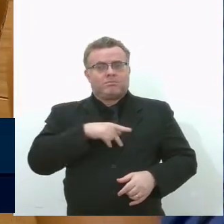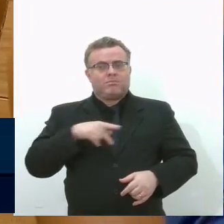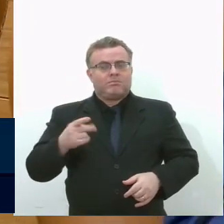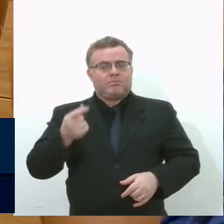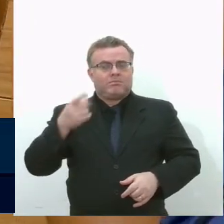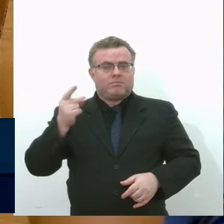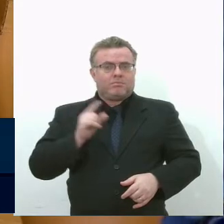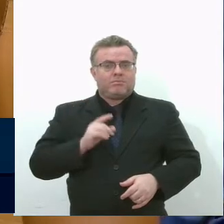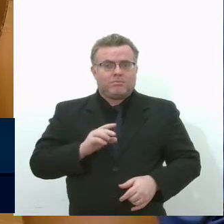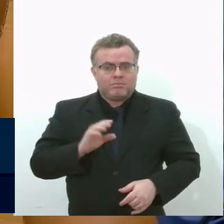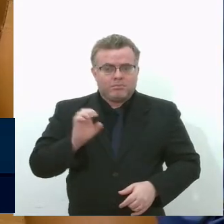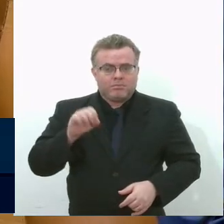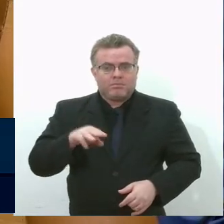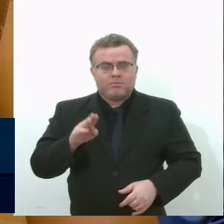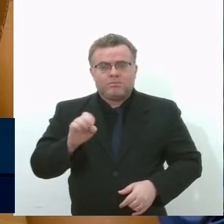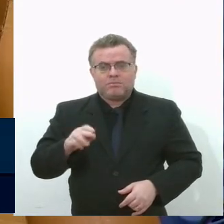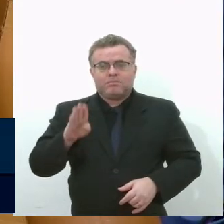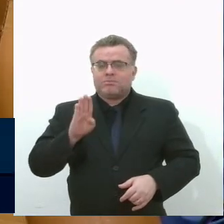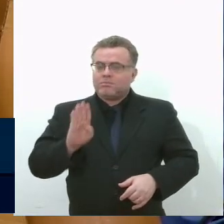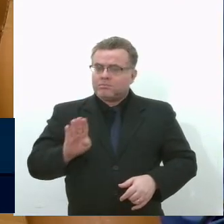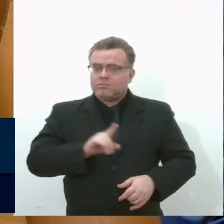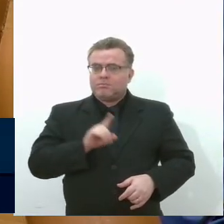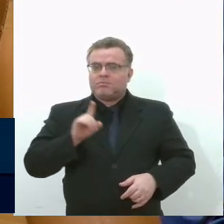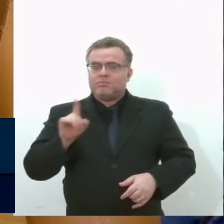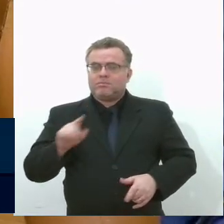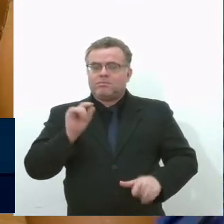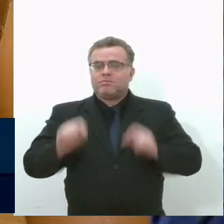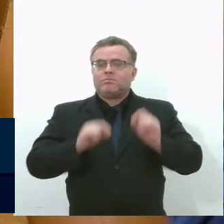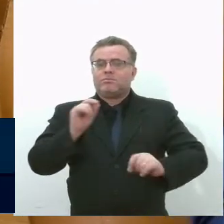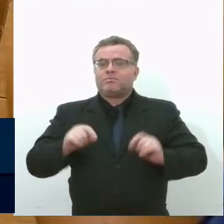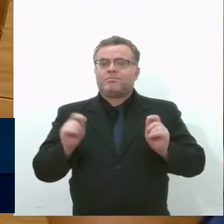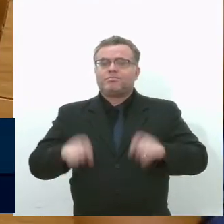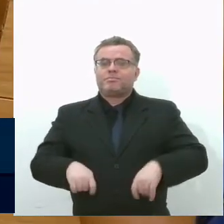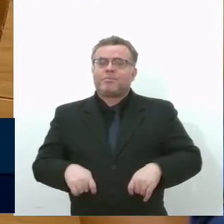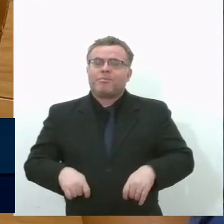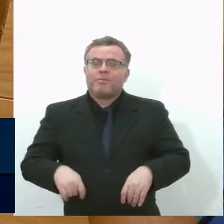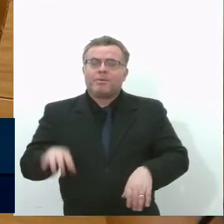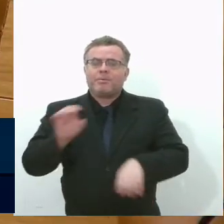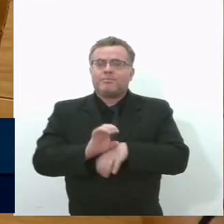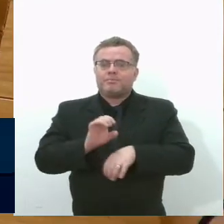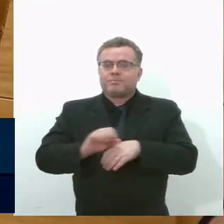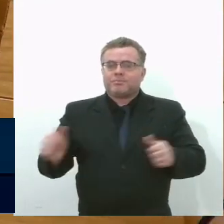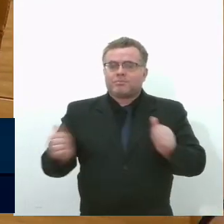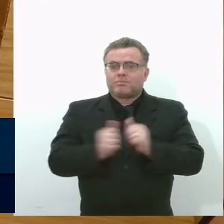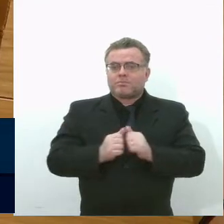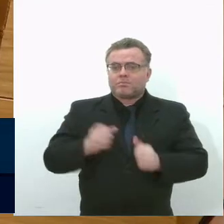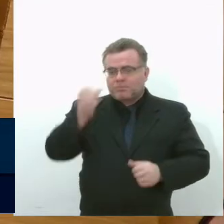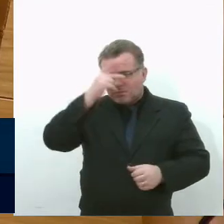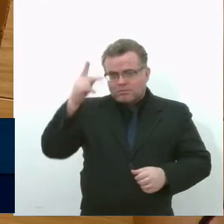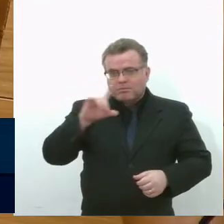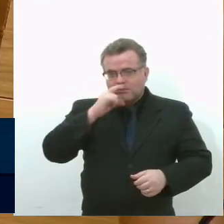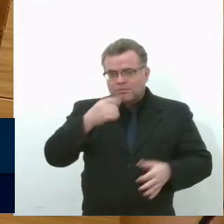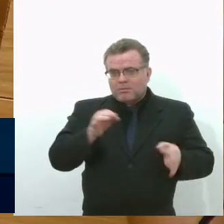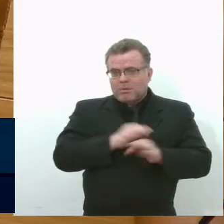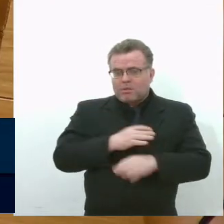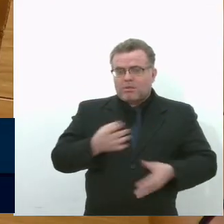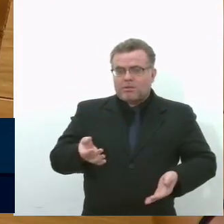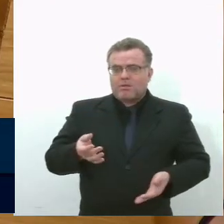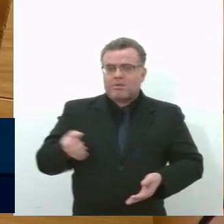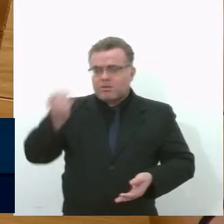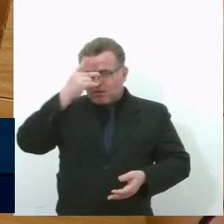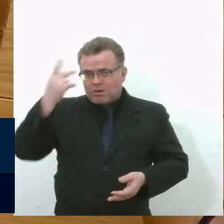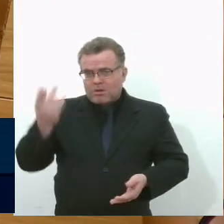feito os estudos técnicos feitos pelo IBGE na época, junto com o Estado e com a Prefeitura de Aracaju e também a Prefeitura de São Cristóvão na época. E